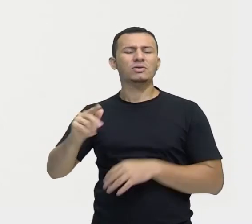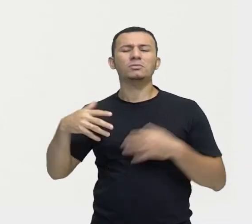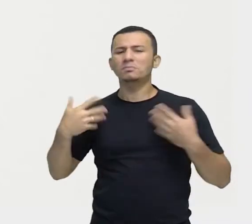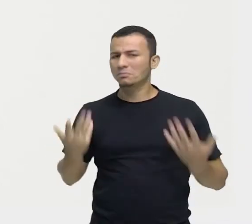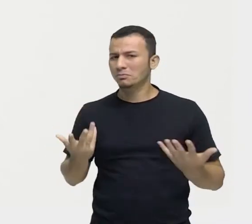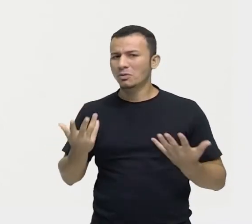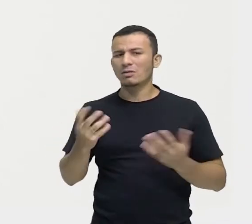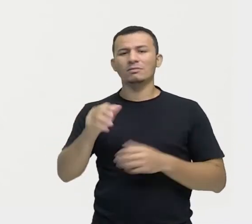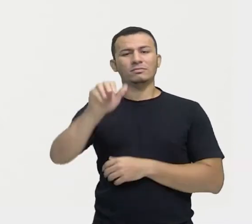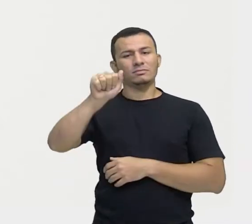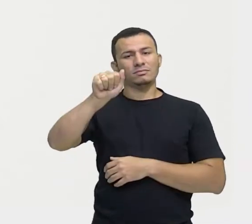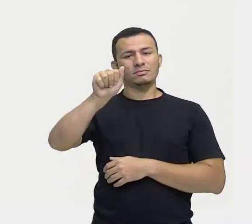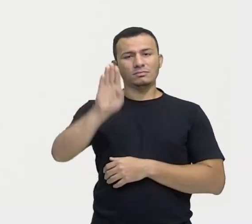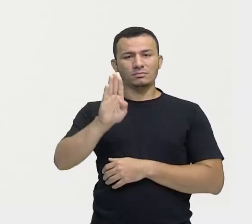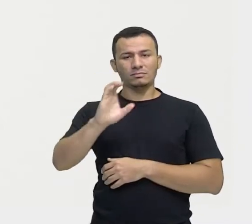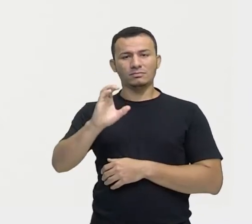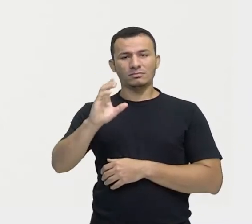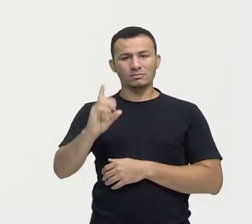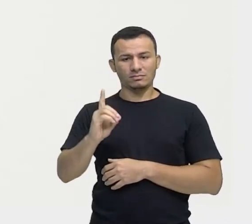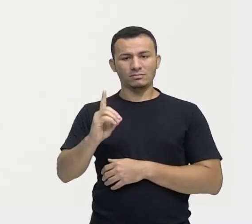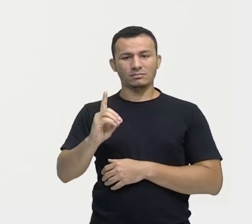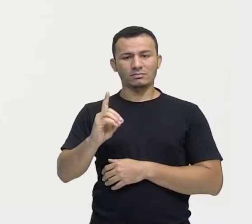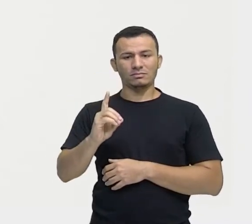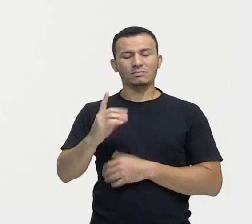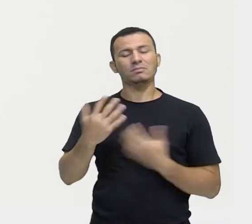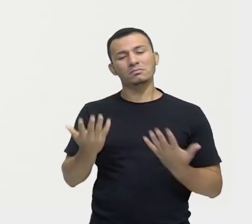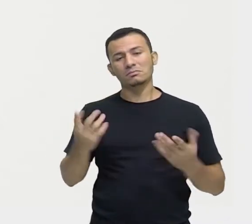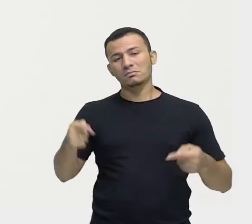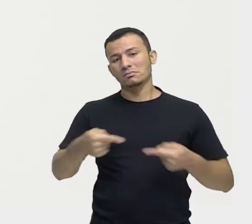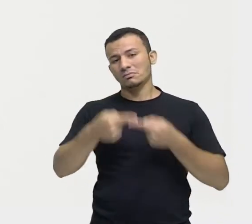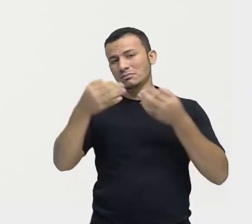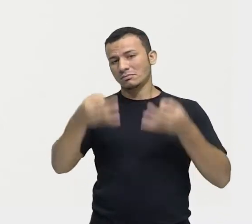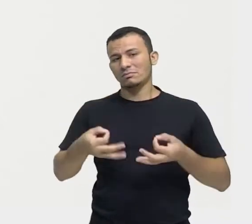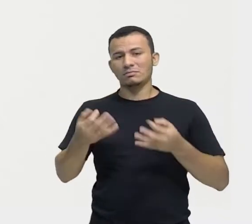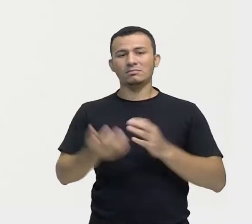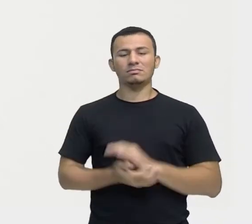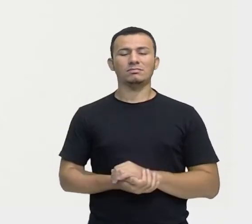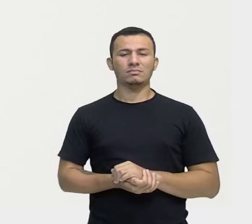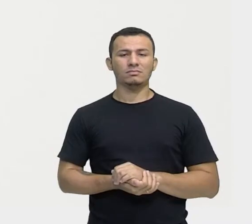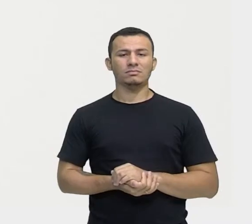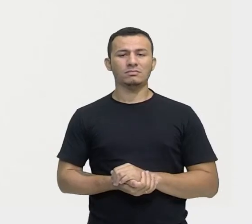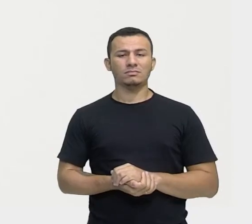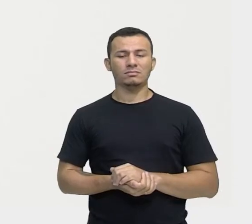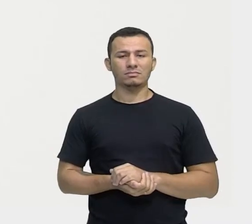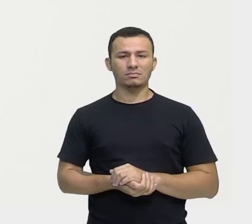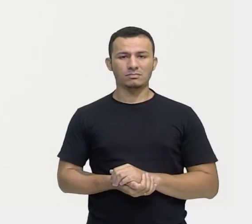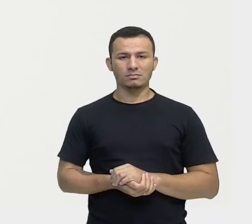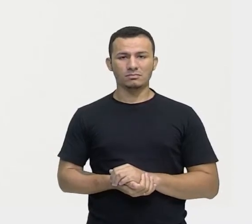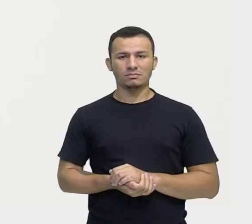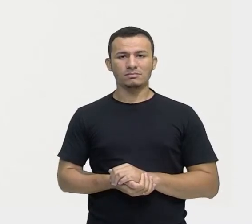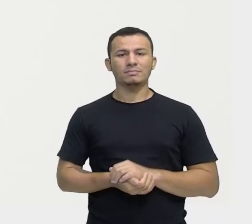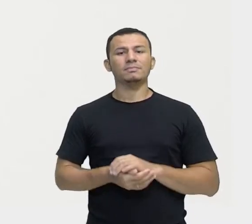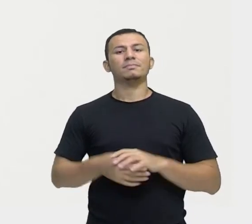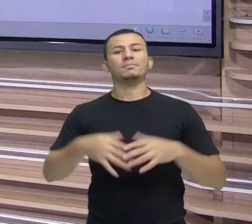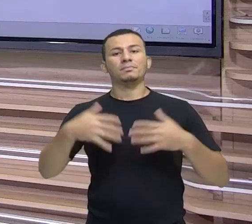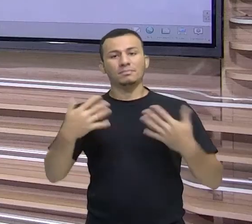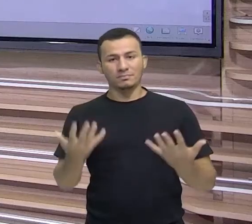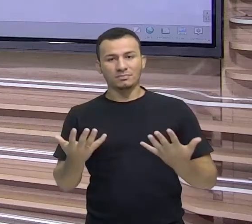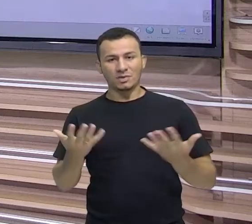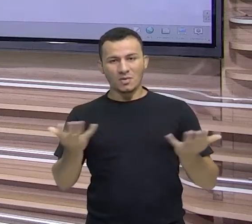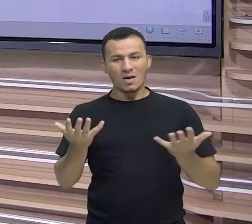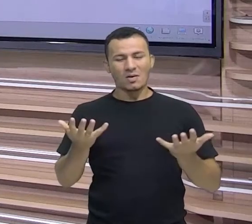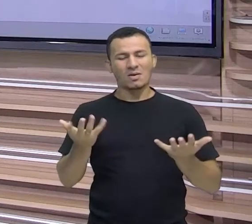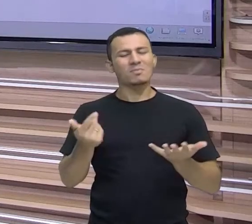B, 400 quilos. Ou letra C, 40 quilos. Ou letra D, 4 quilos. Então,